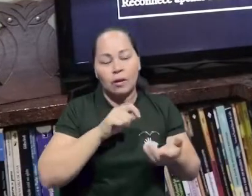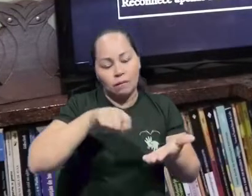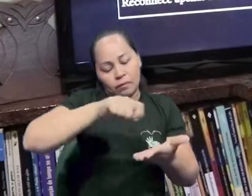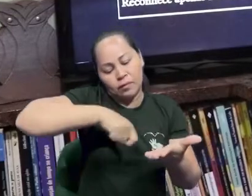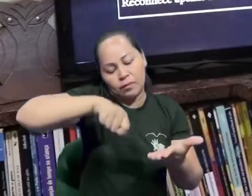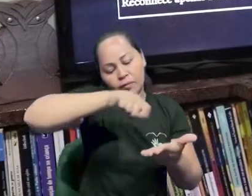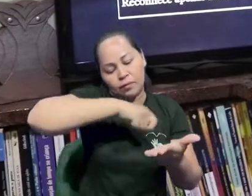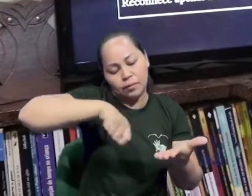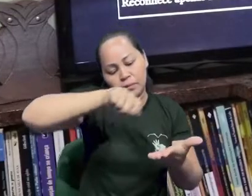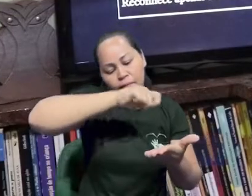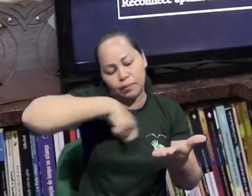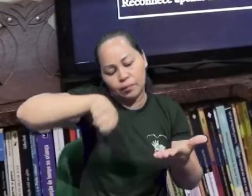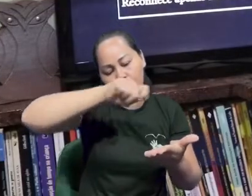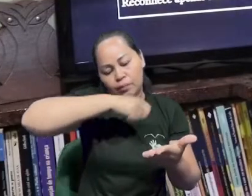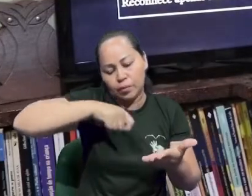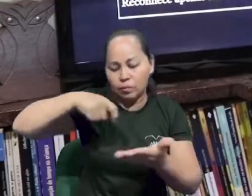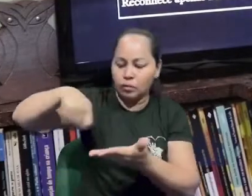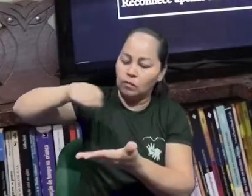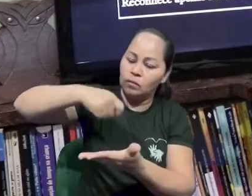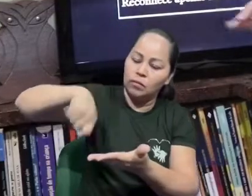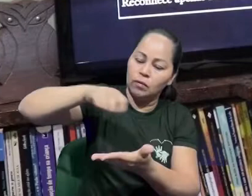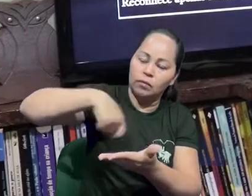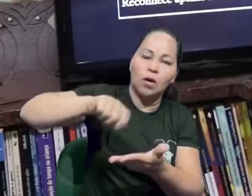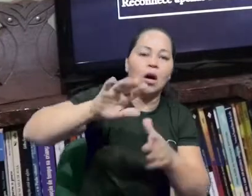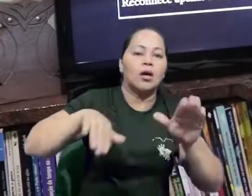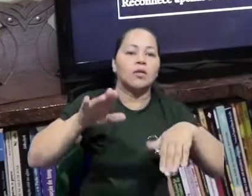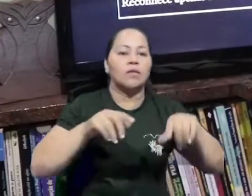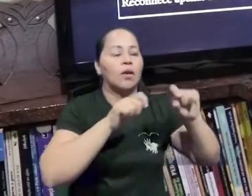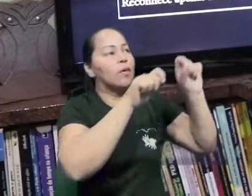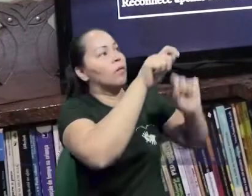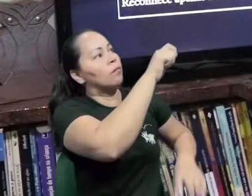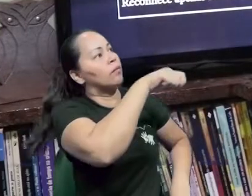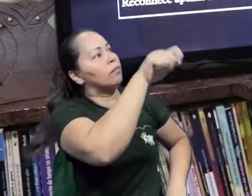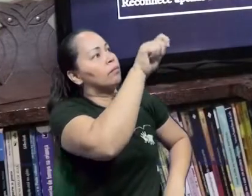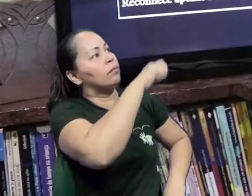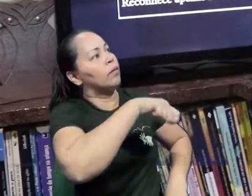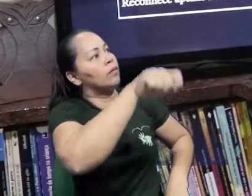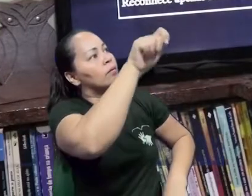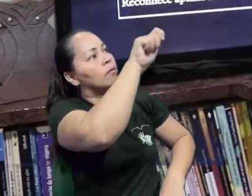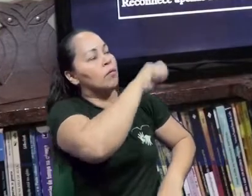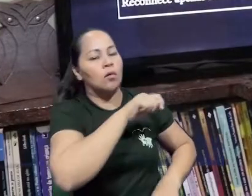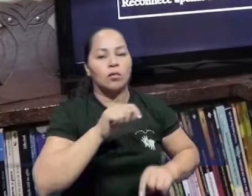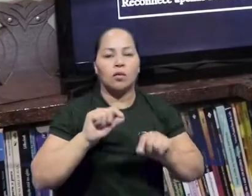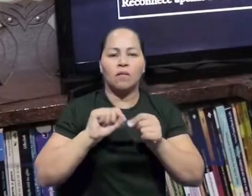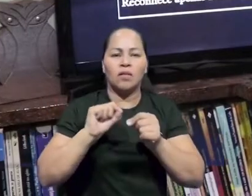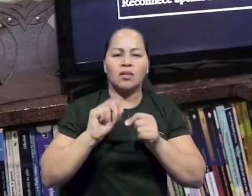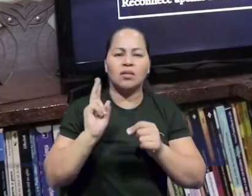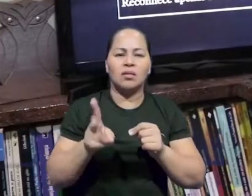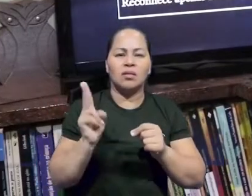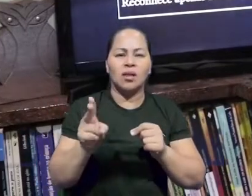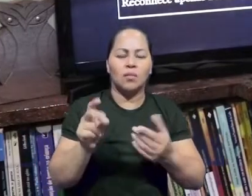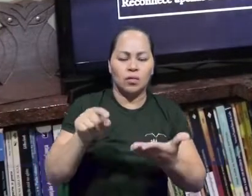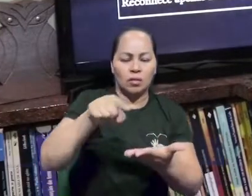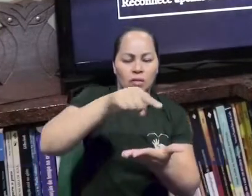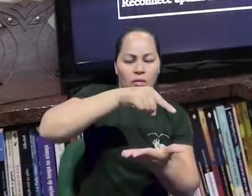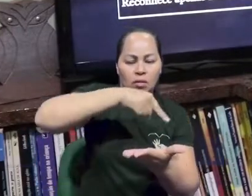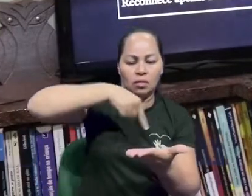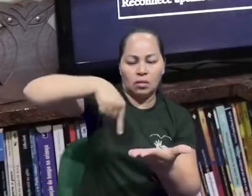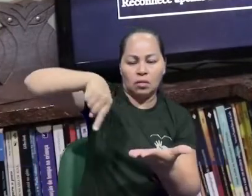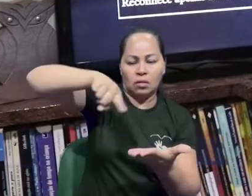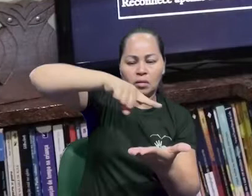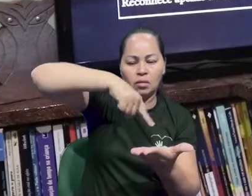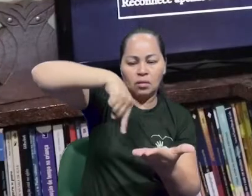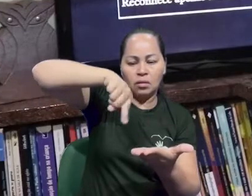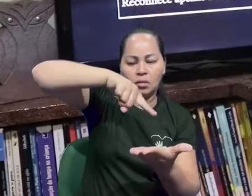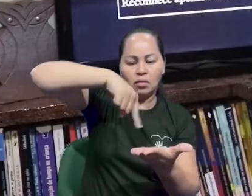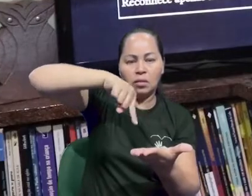traço em espiral em toda folha ou lousa. Então ele vai para a lousa, vai para alguma atividade ali na mesa, até mesmo com uma areia colorida, é